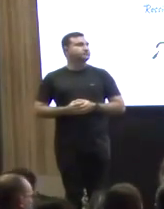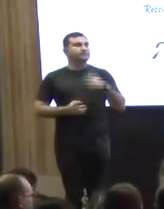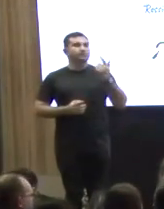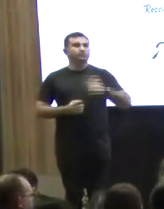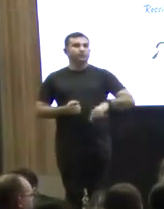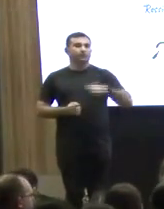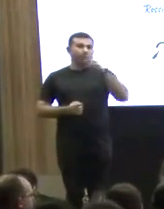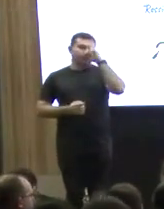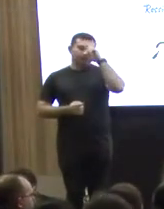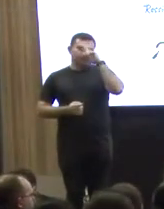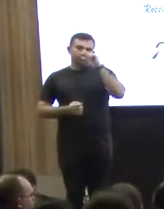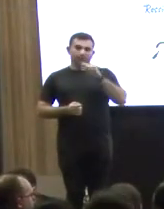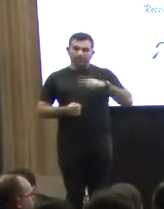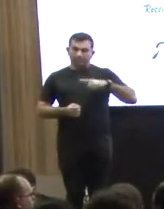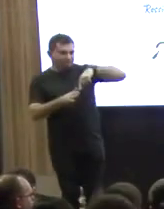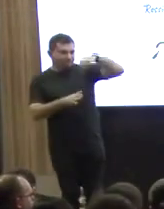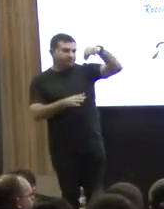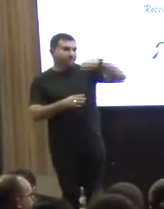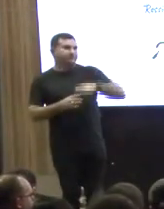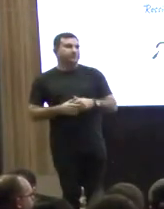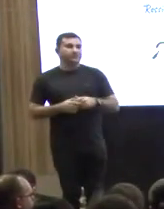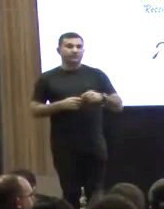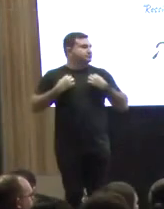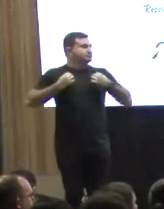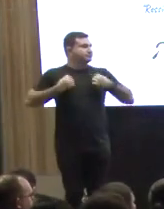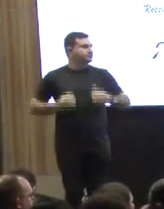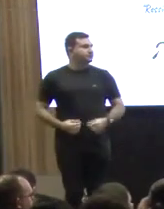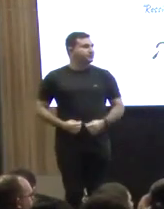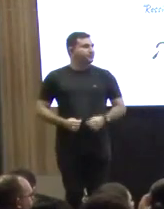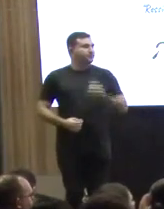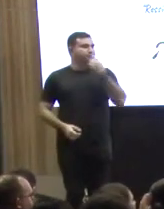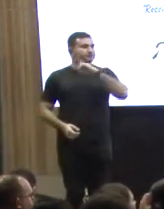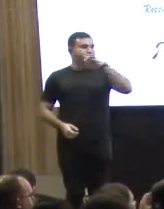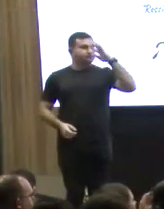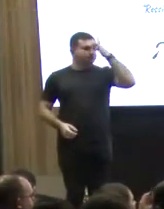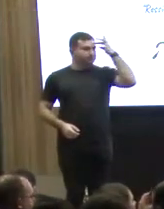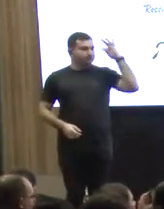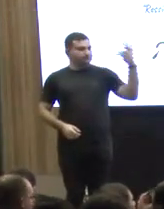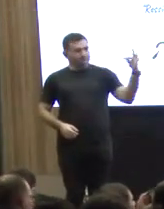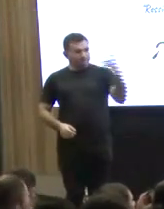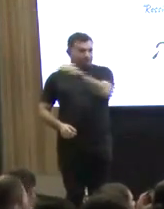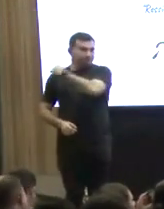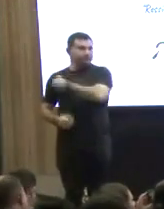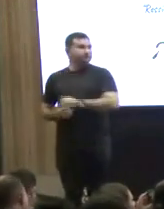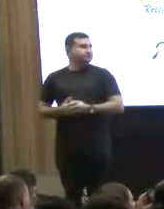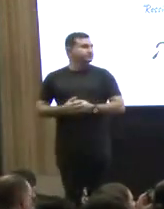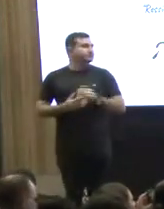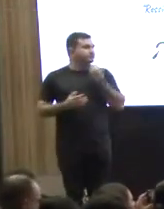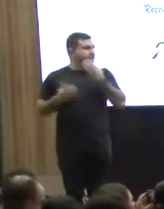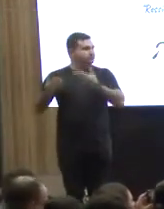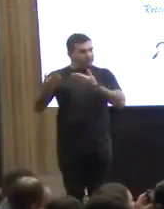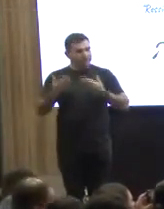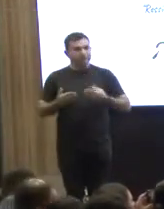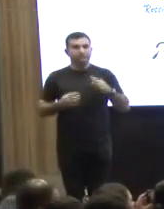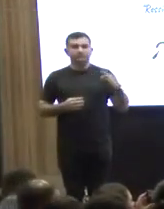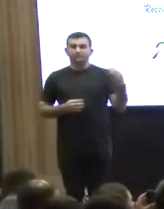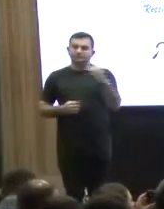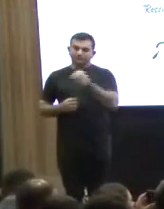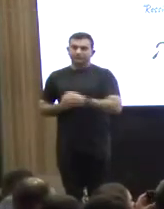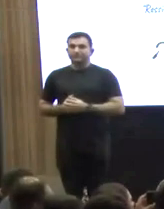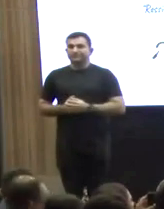Então, professor Avelino, uma boa mediação e um bom evento. Bom dia a todos e a todas. Sejam bem-vindos, bem-vindas